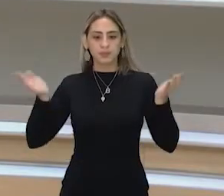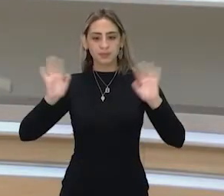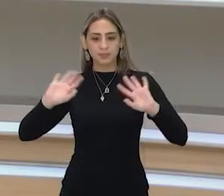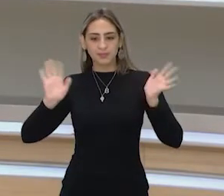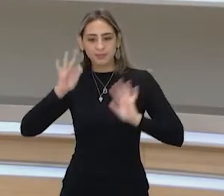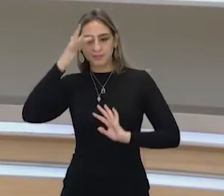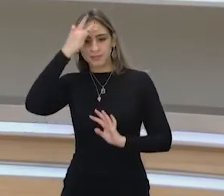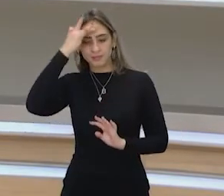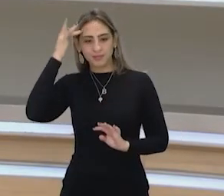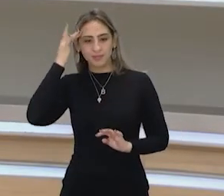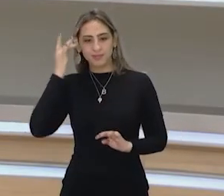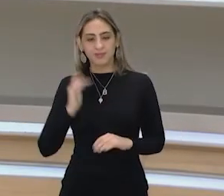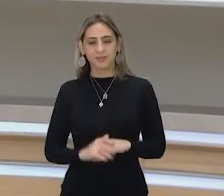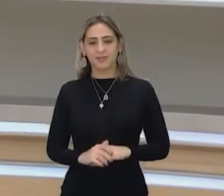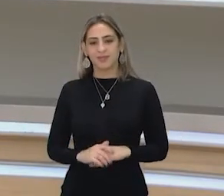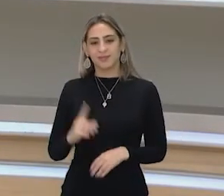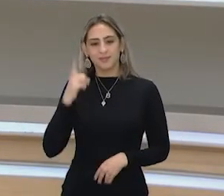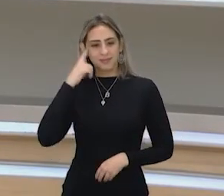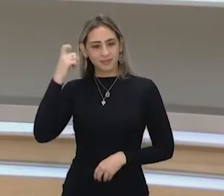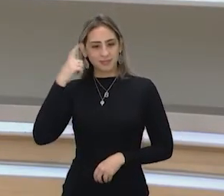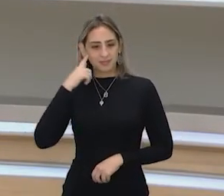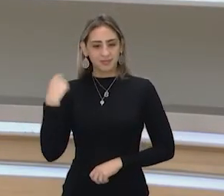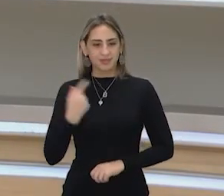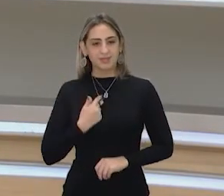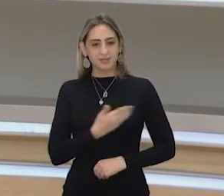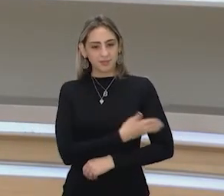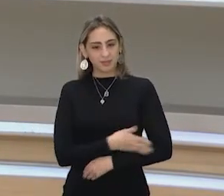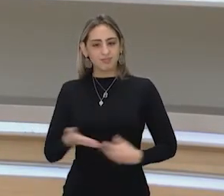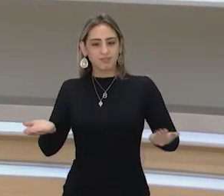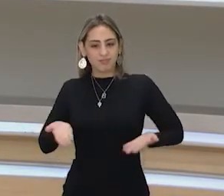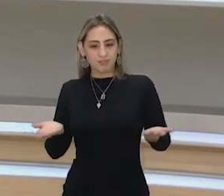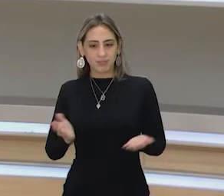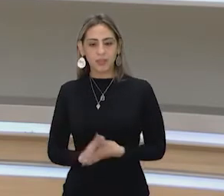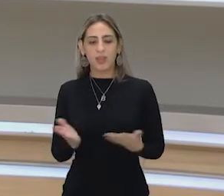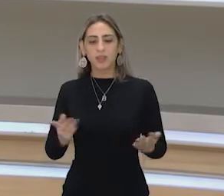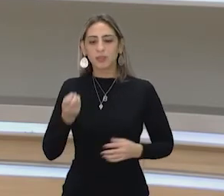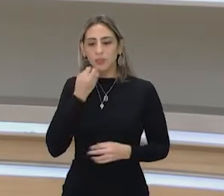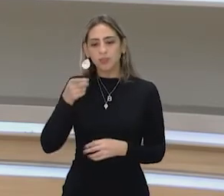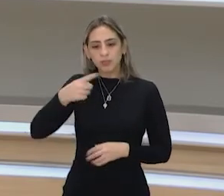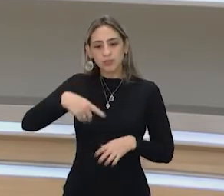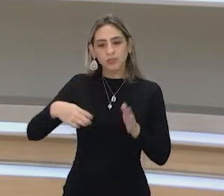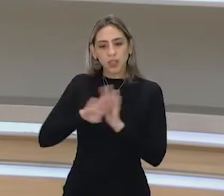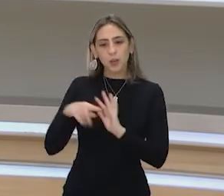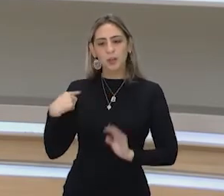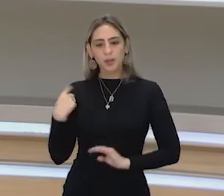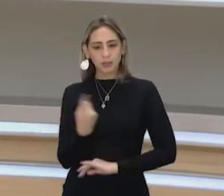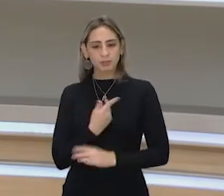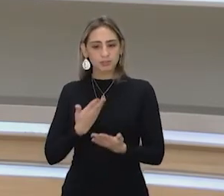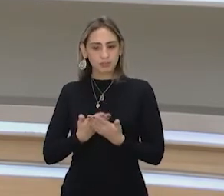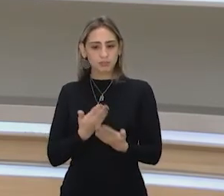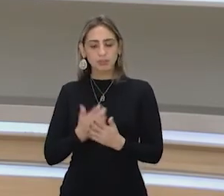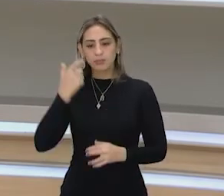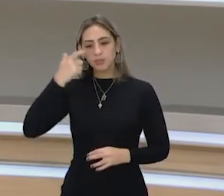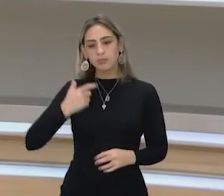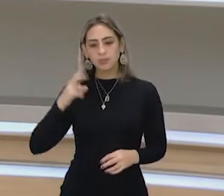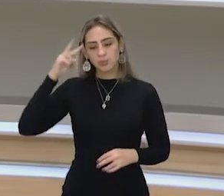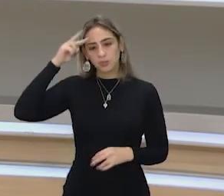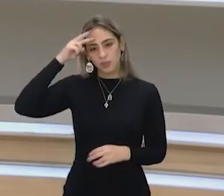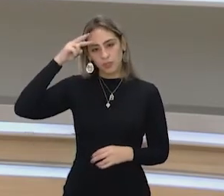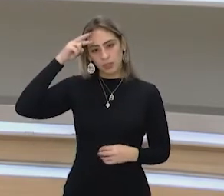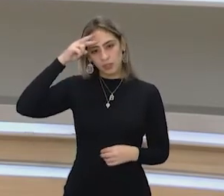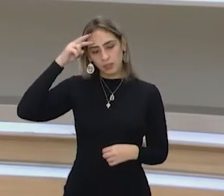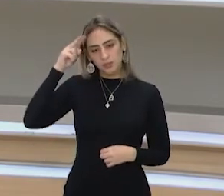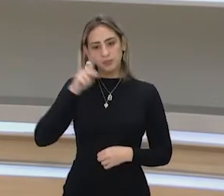Oi, gente. Aê, ouço o sinal da nossa entrada, isso mesmo. Que bom que vocês chegaram aqui para nossa aula. Eu sou Viviane, a professora de